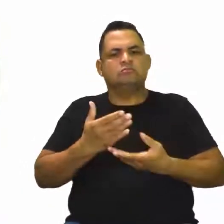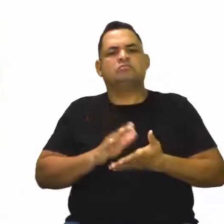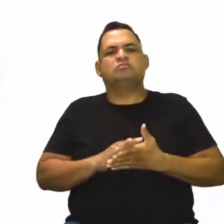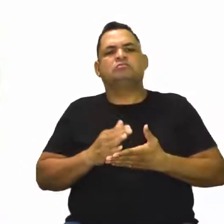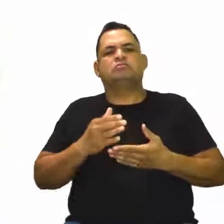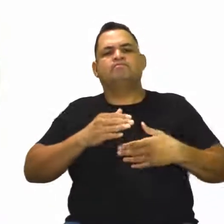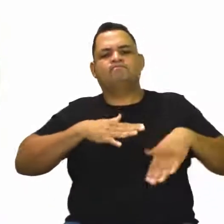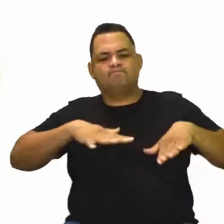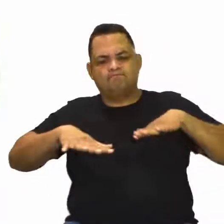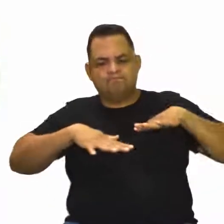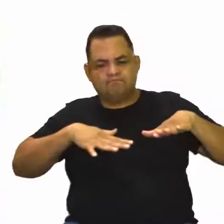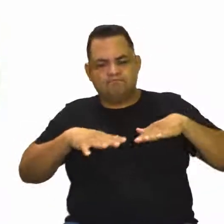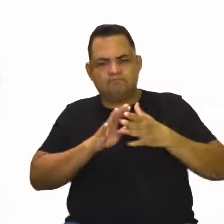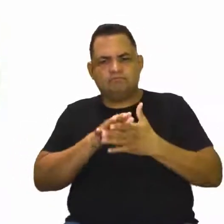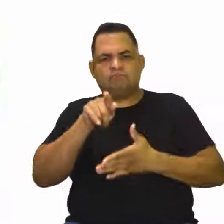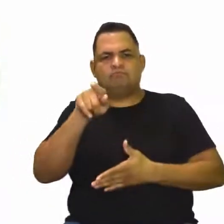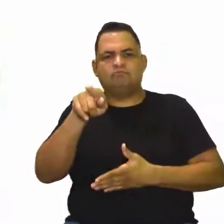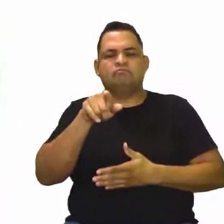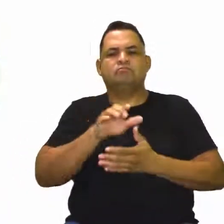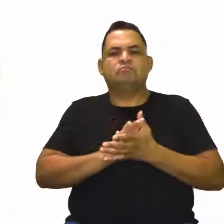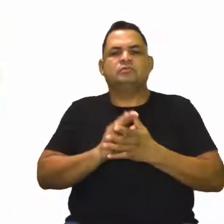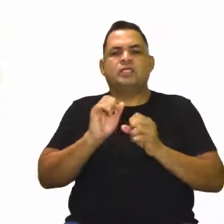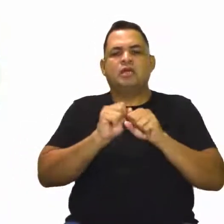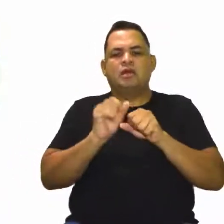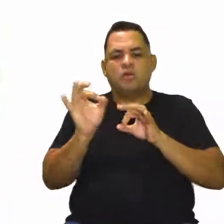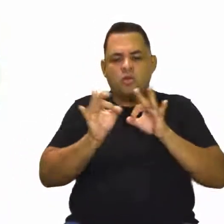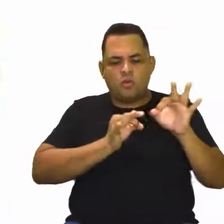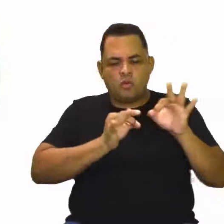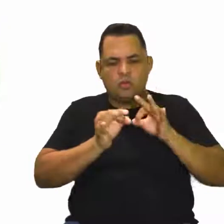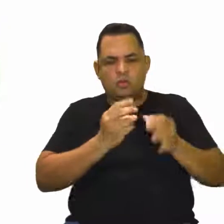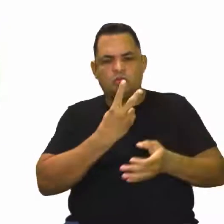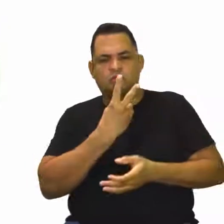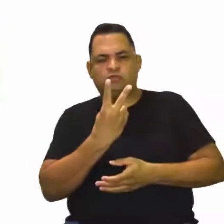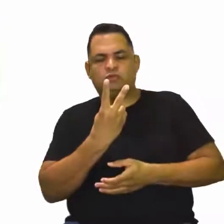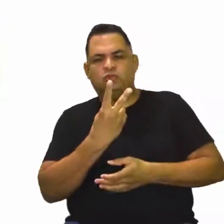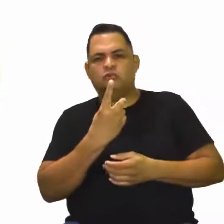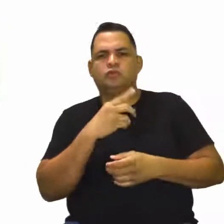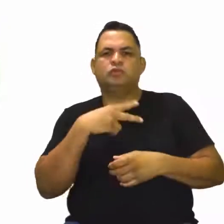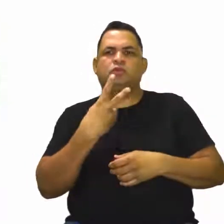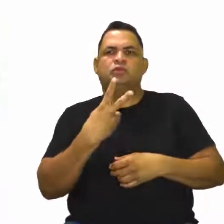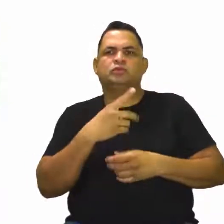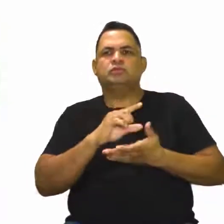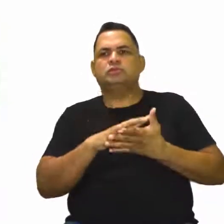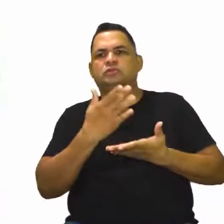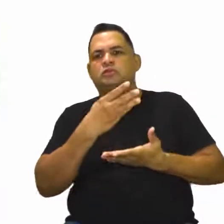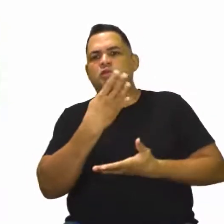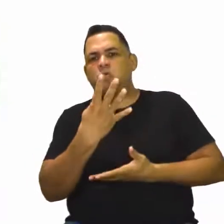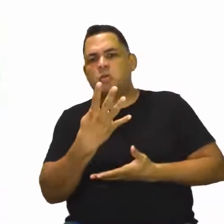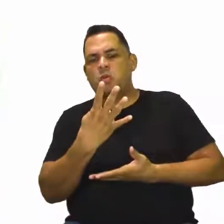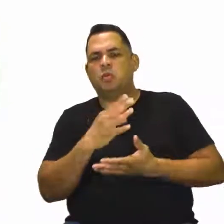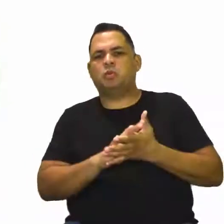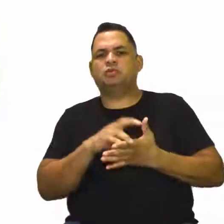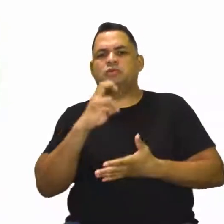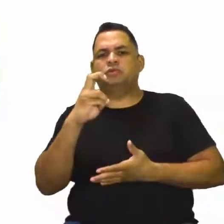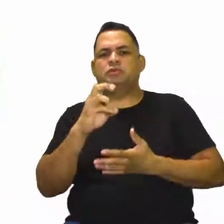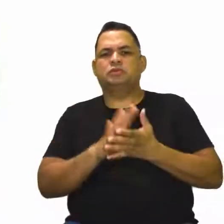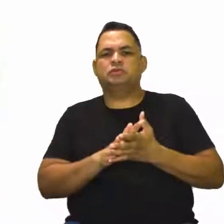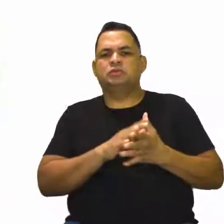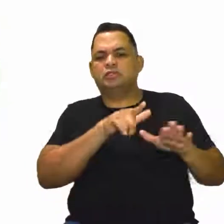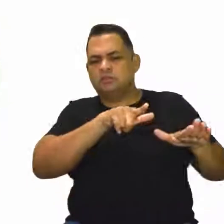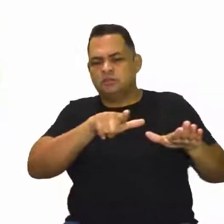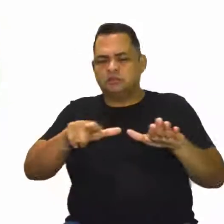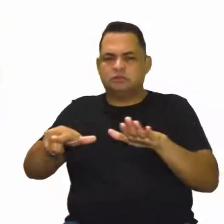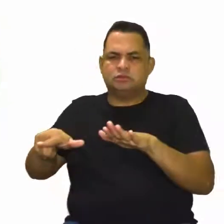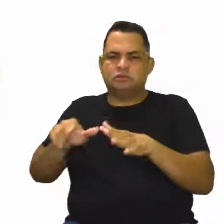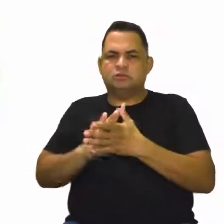práticas motoras, você já sistematizou aí 2 vezes, 3 vezes, 4 vezes, 5 vezes na